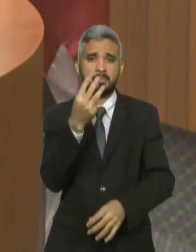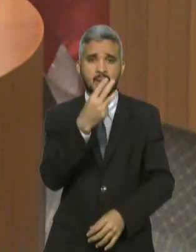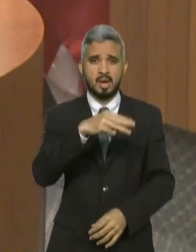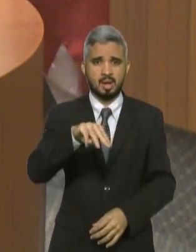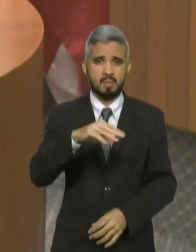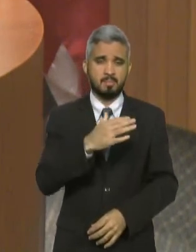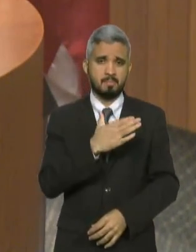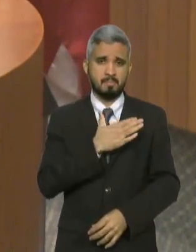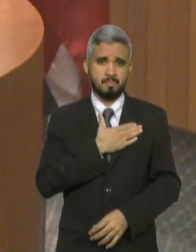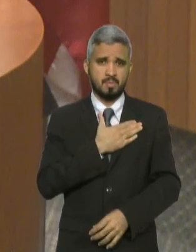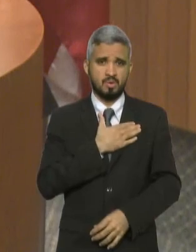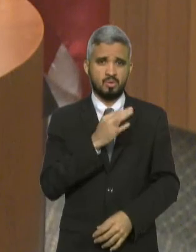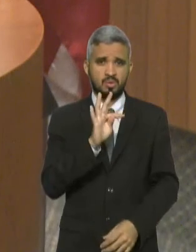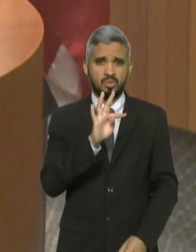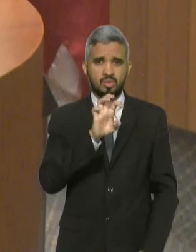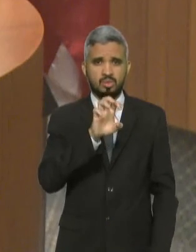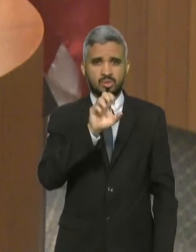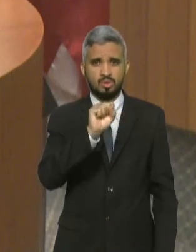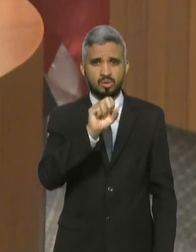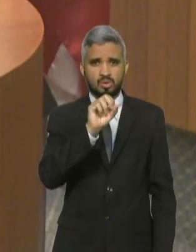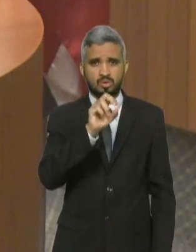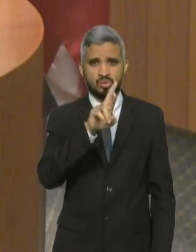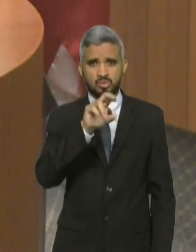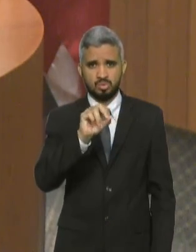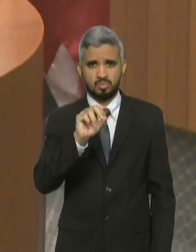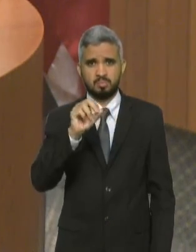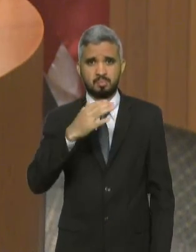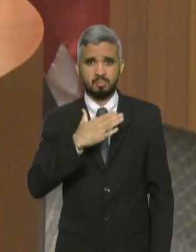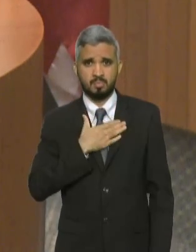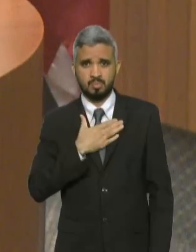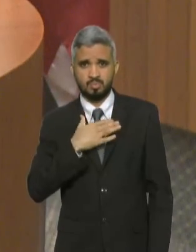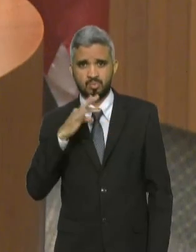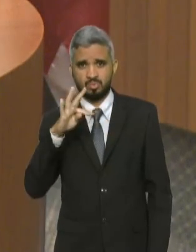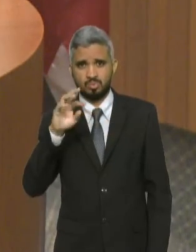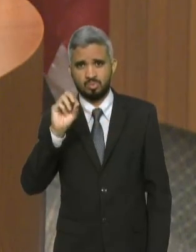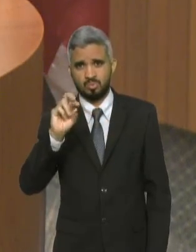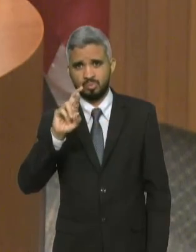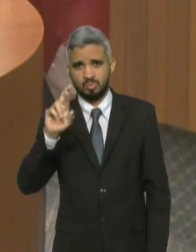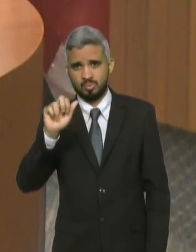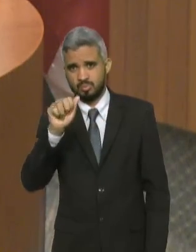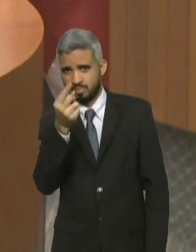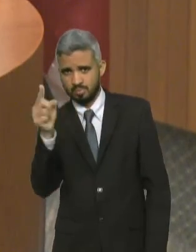meu torrão, como patrimônio imaterial da cultura do Maranhão. Muito obrigado, presidente.